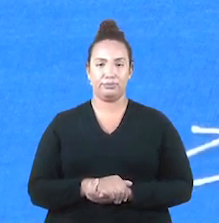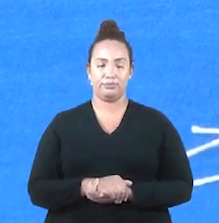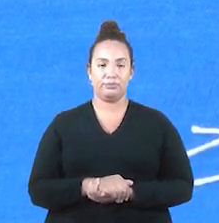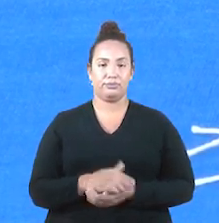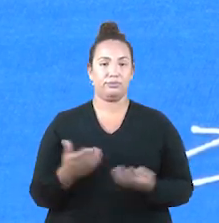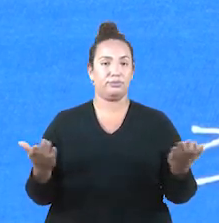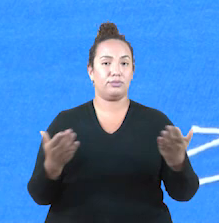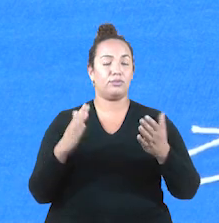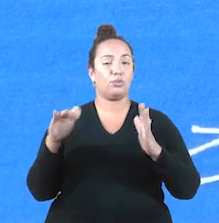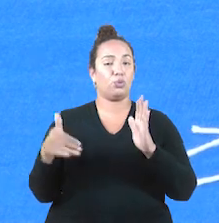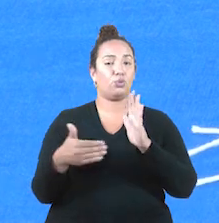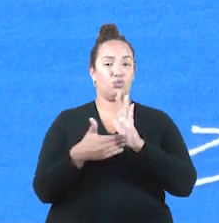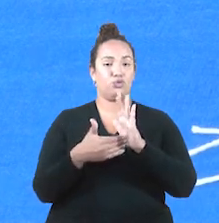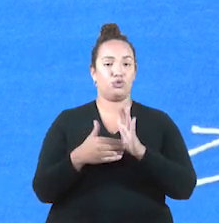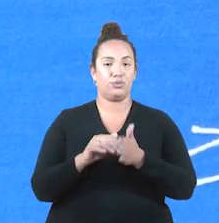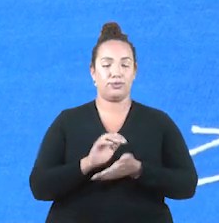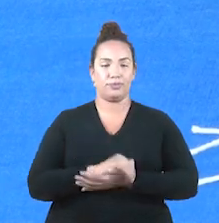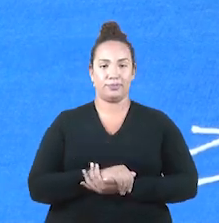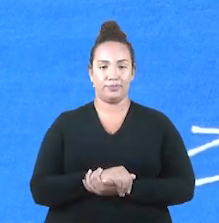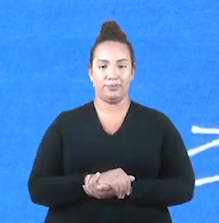E a última,